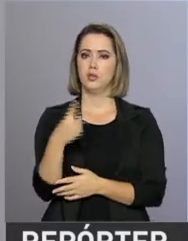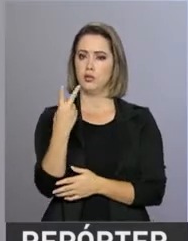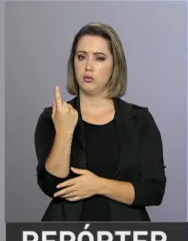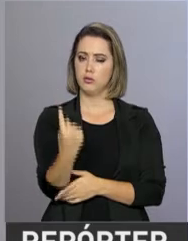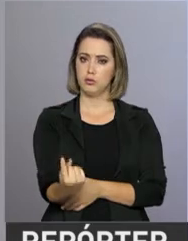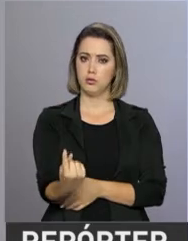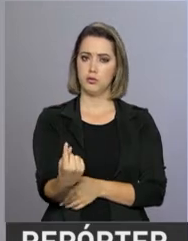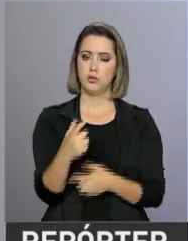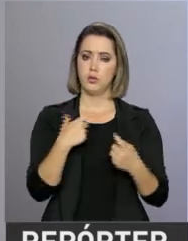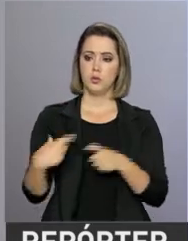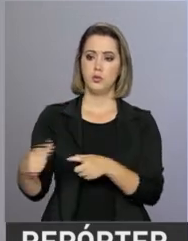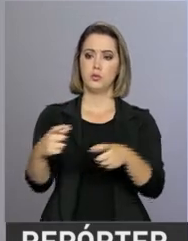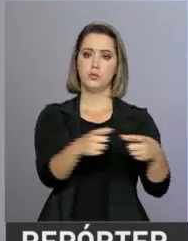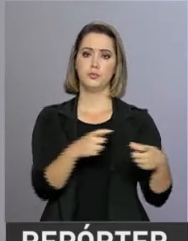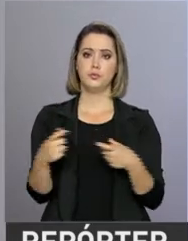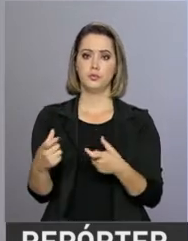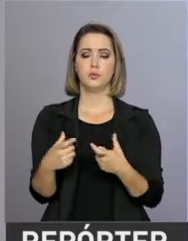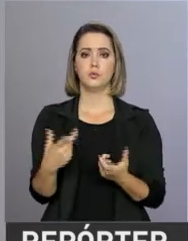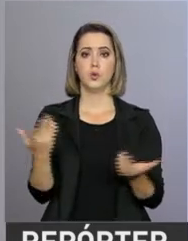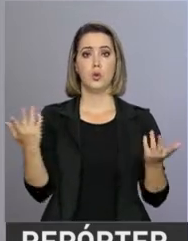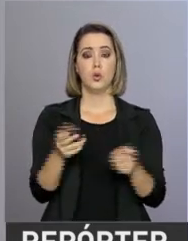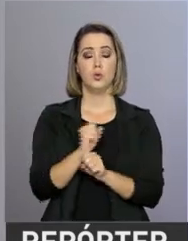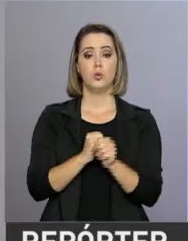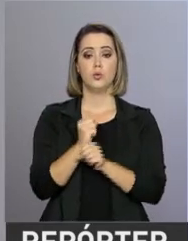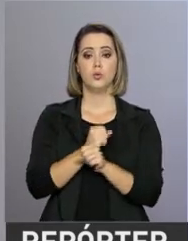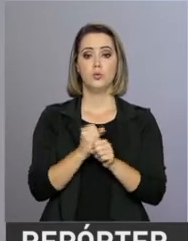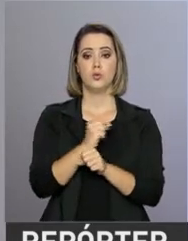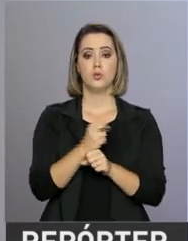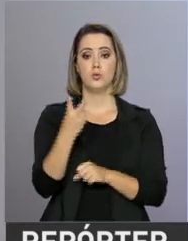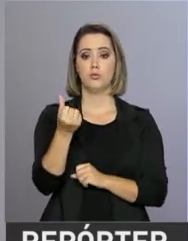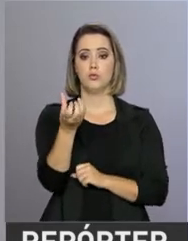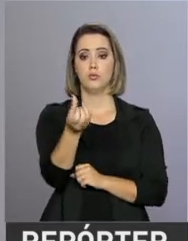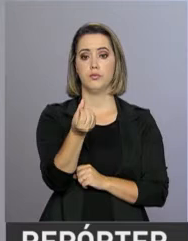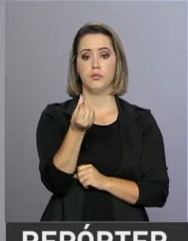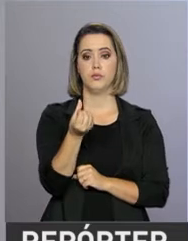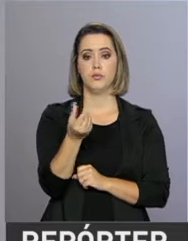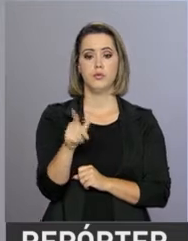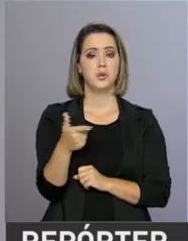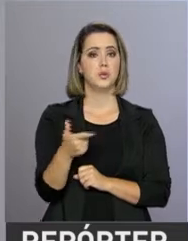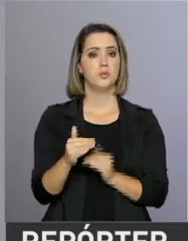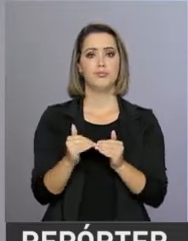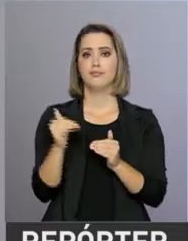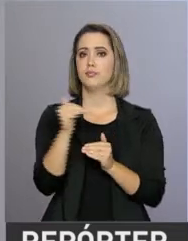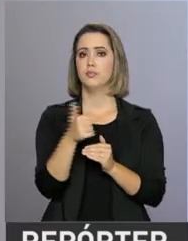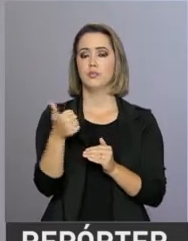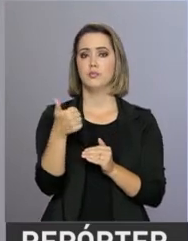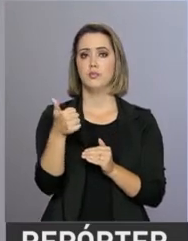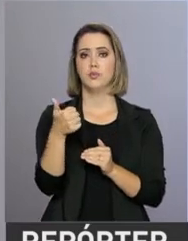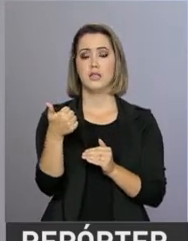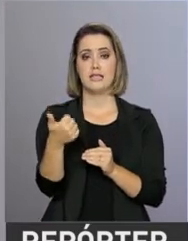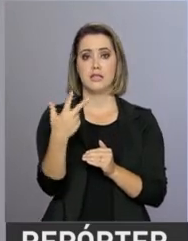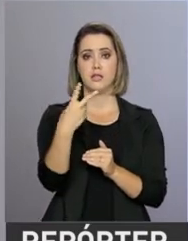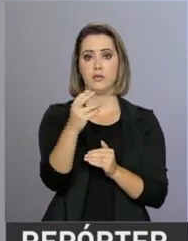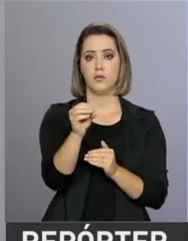21 frigoríficos no ano de 2016 não foram mais do que 120 milhões